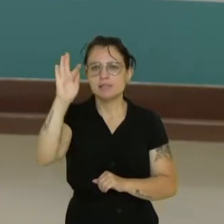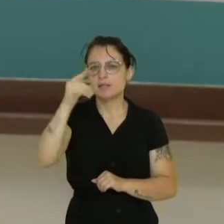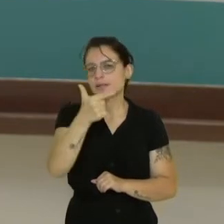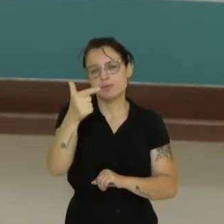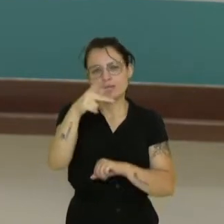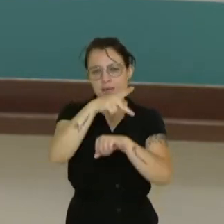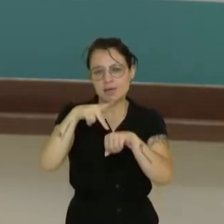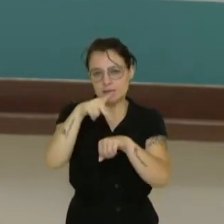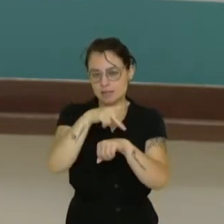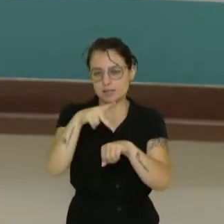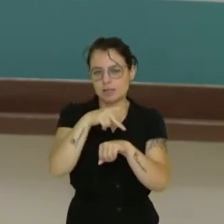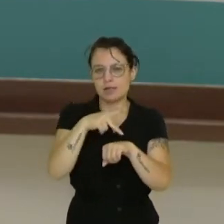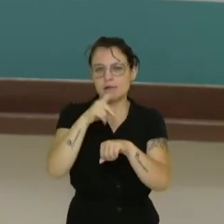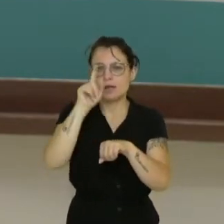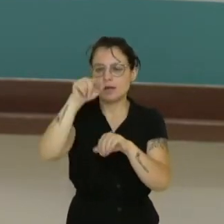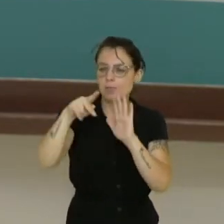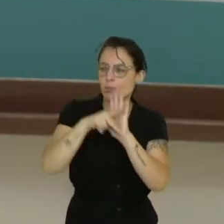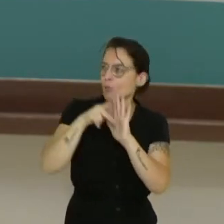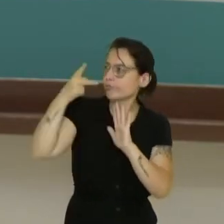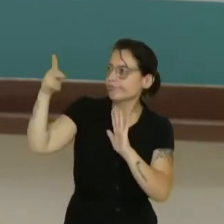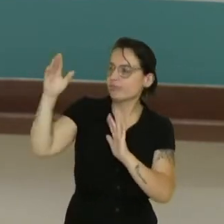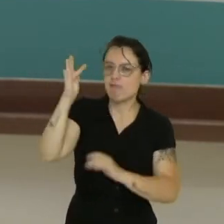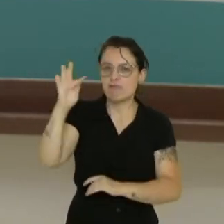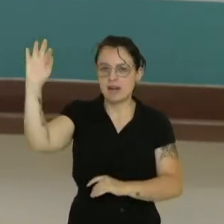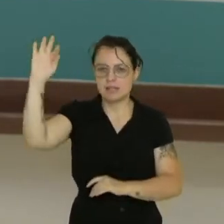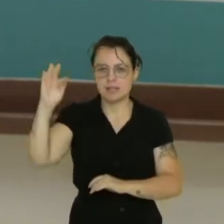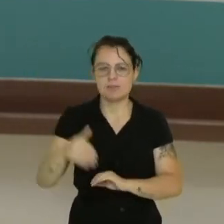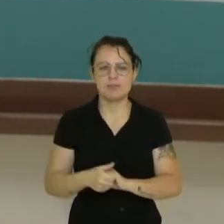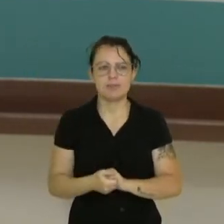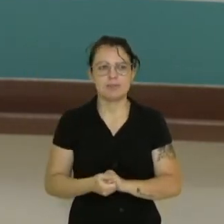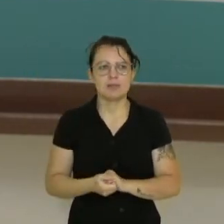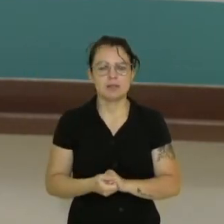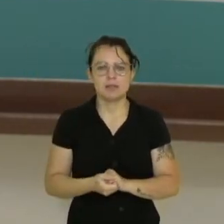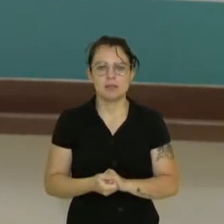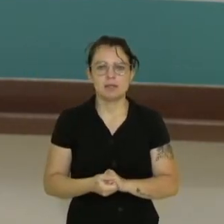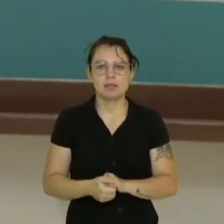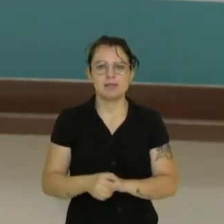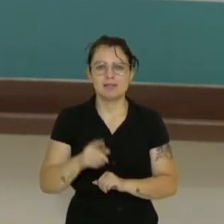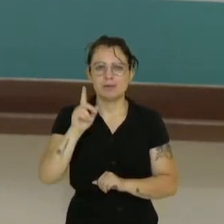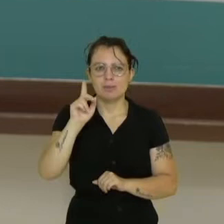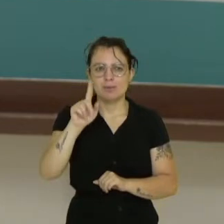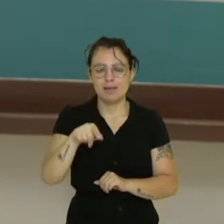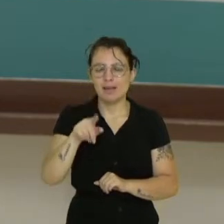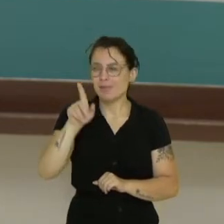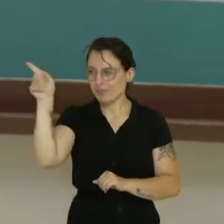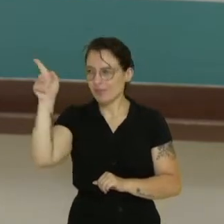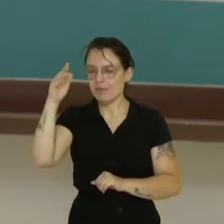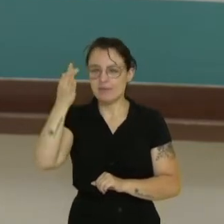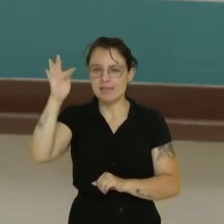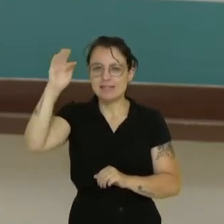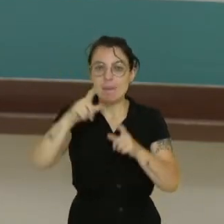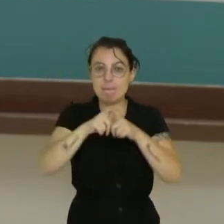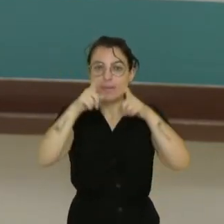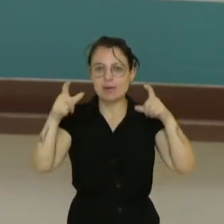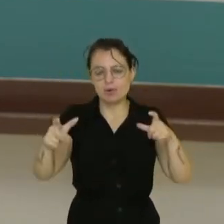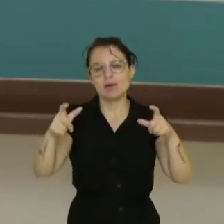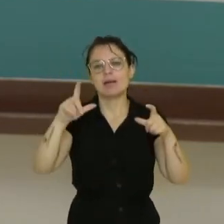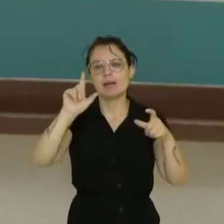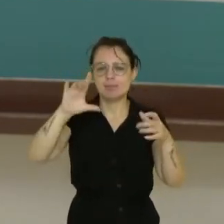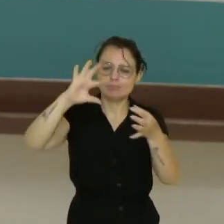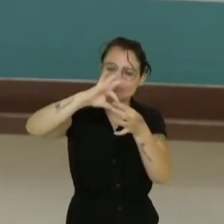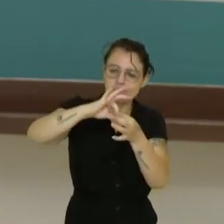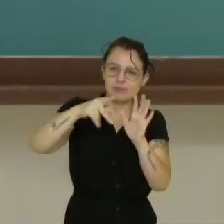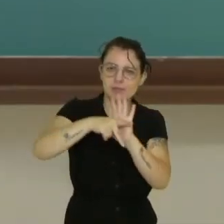um território ultramarino da França. Sendo assim, a maior fronteira da França é com o